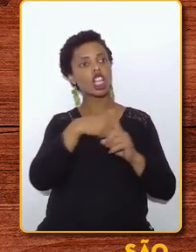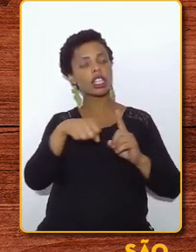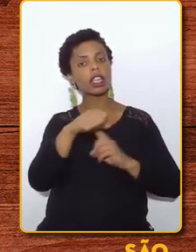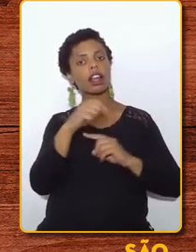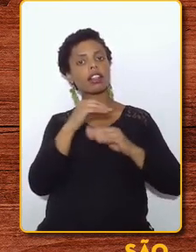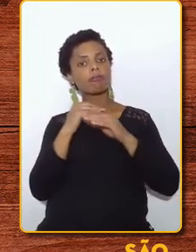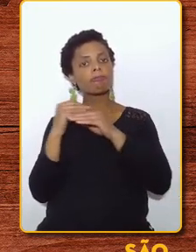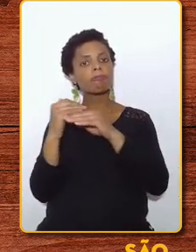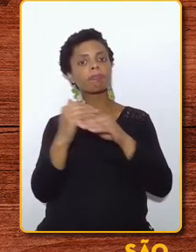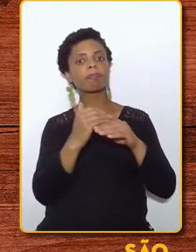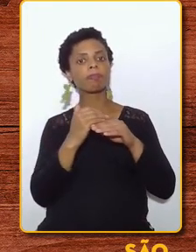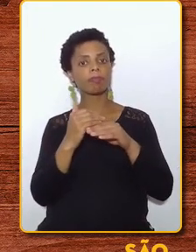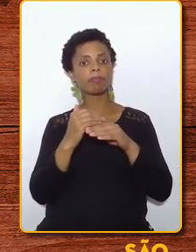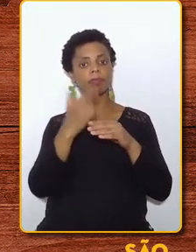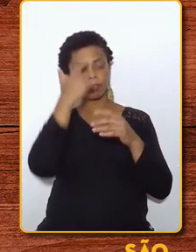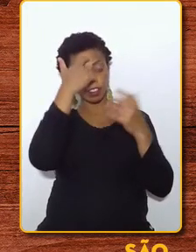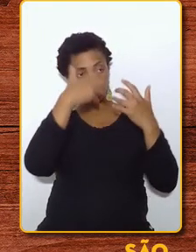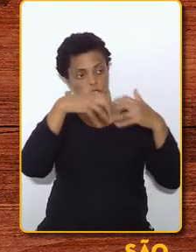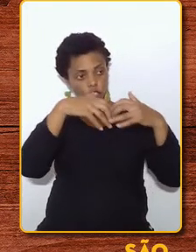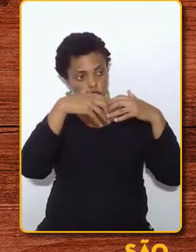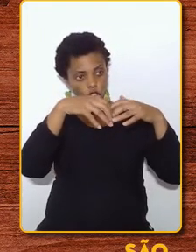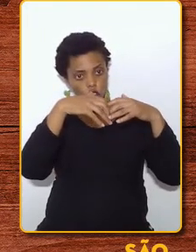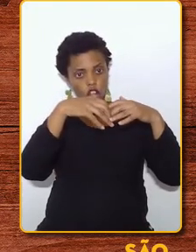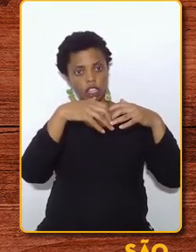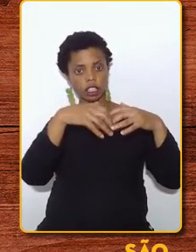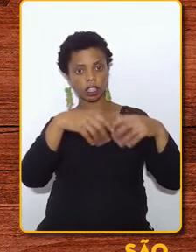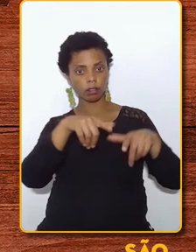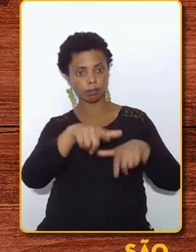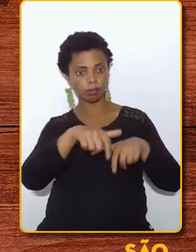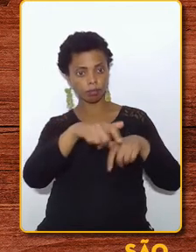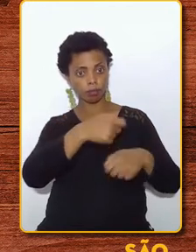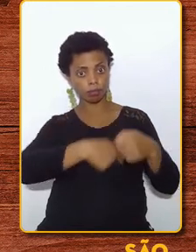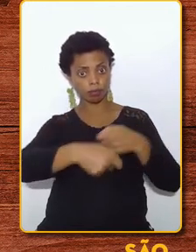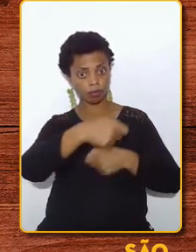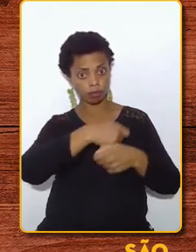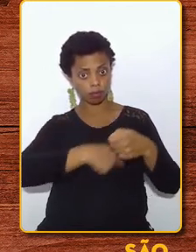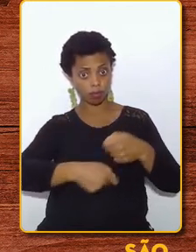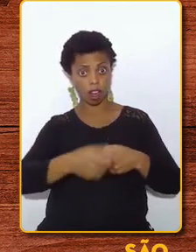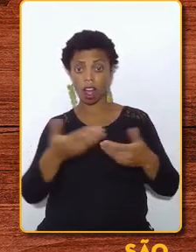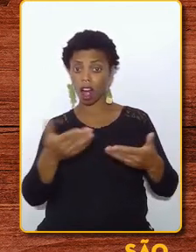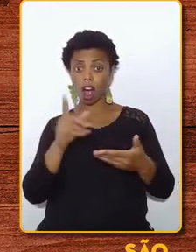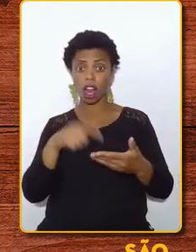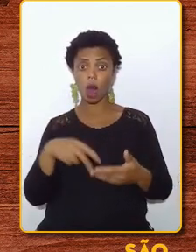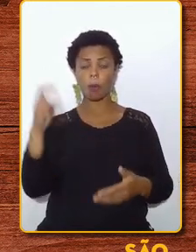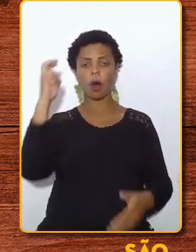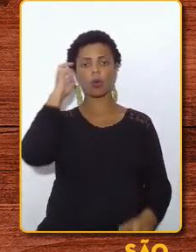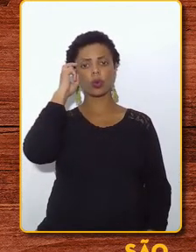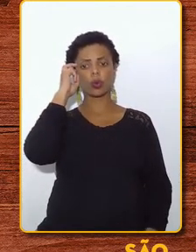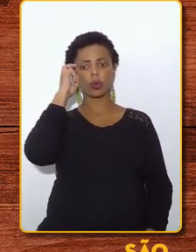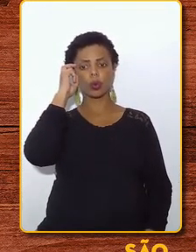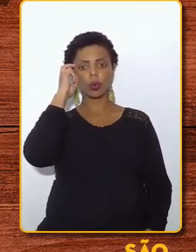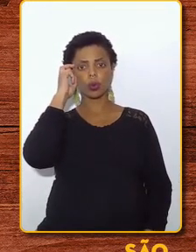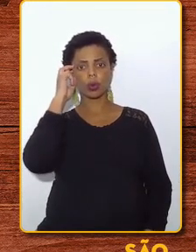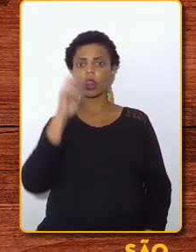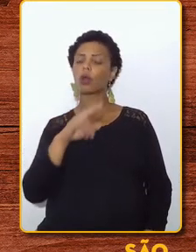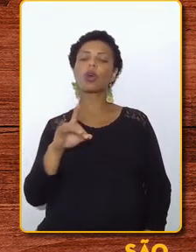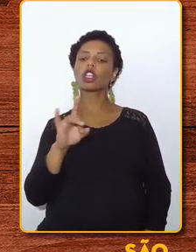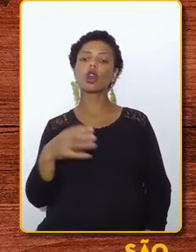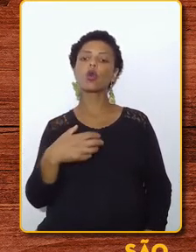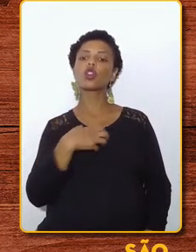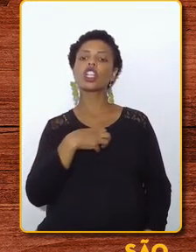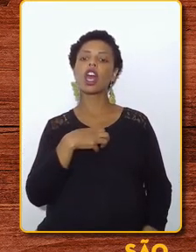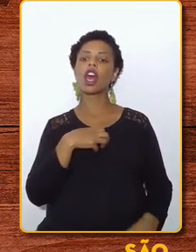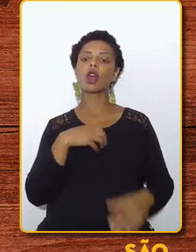do agronegócio como tal, ela hoje virou uma cultura, mais do que um modo de produção. Você tem